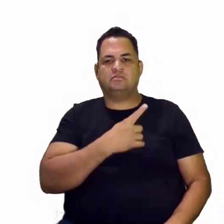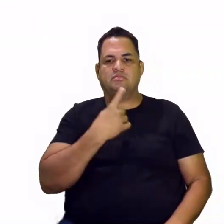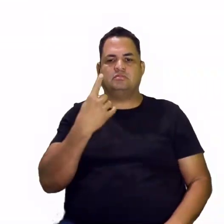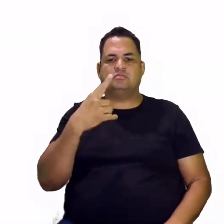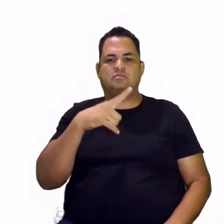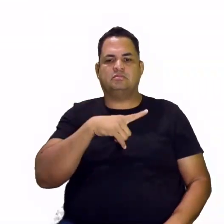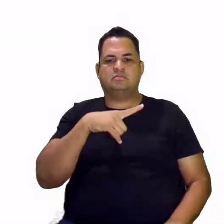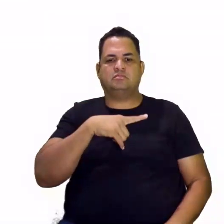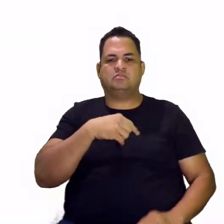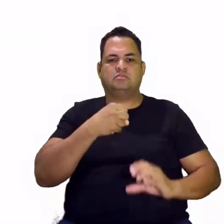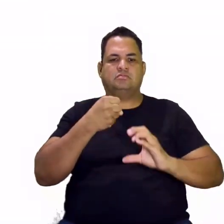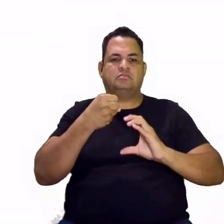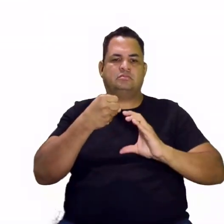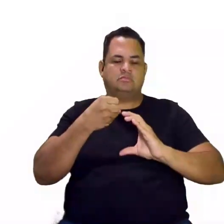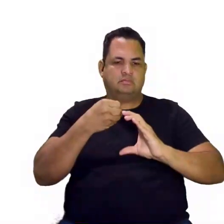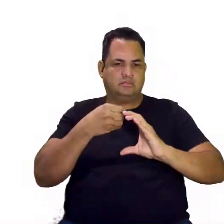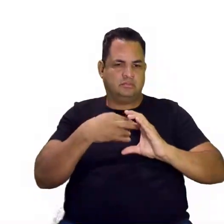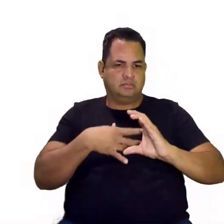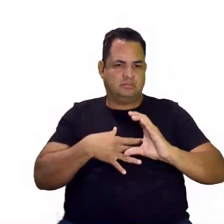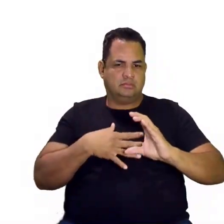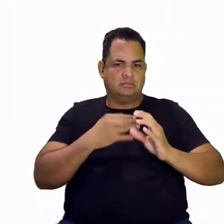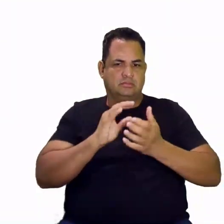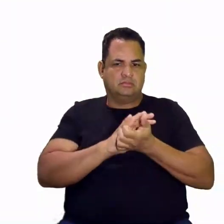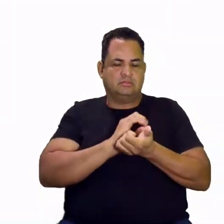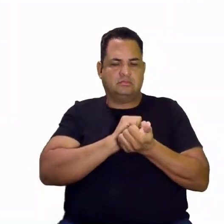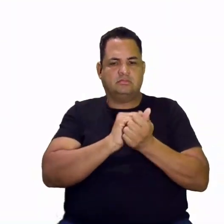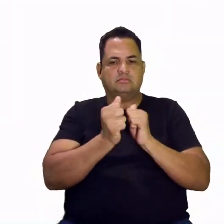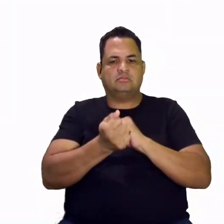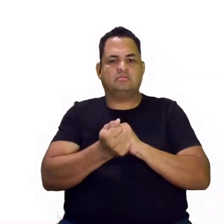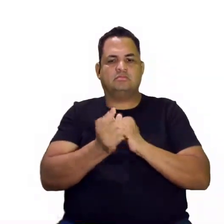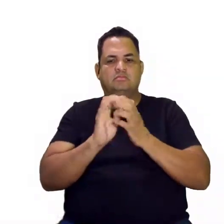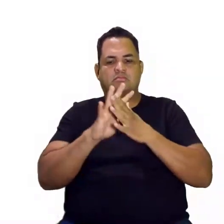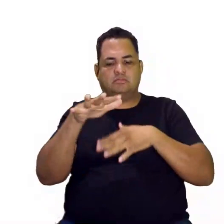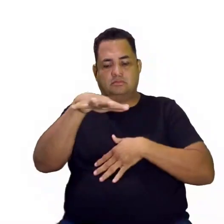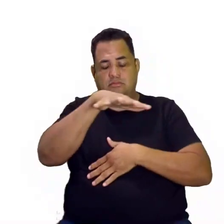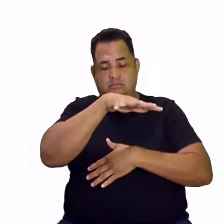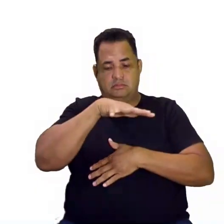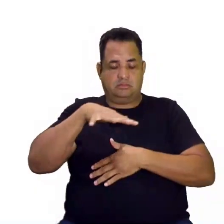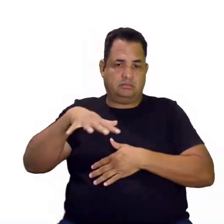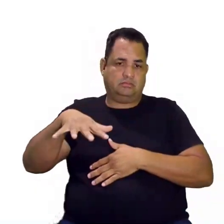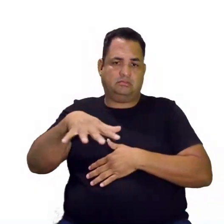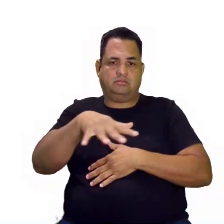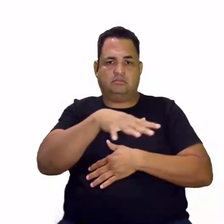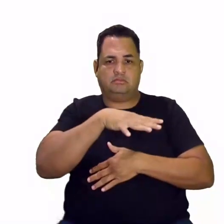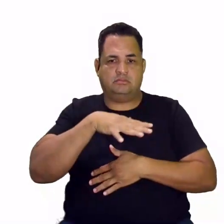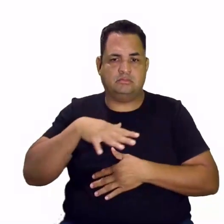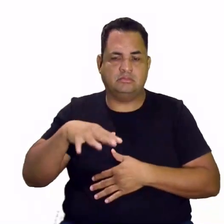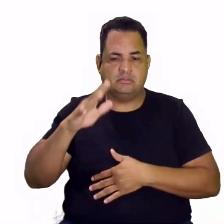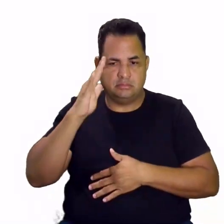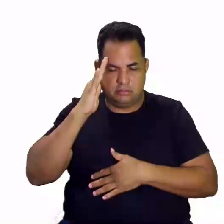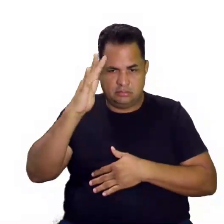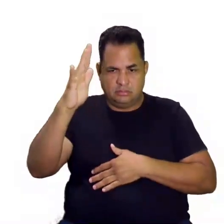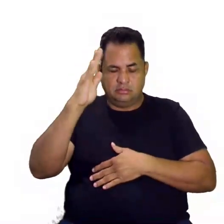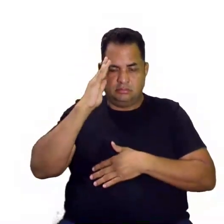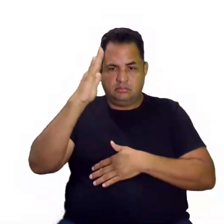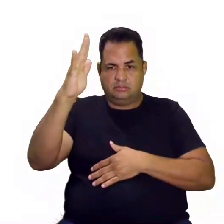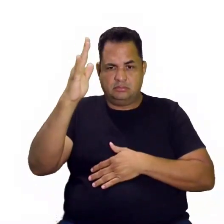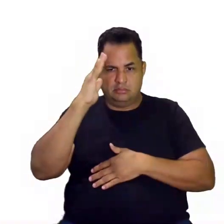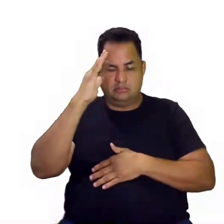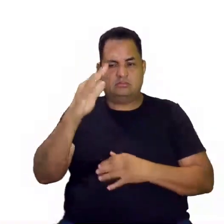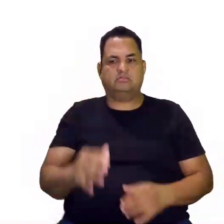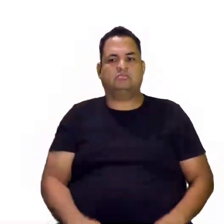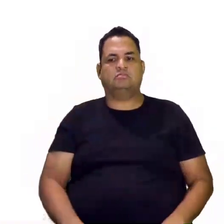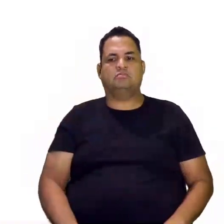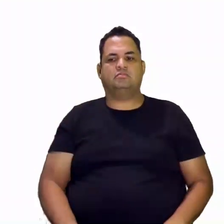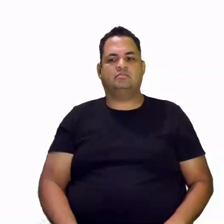tínhamos características adaptadas ao ambiente segundo teorias. Isso é uma